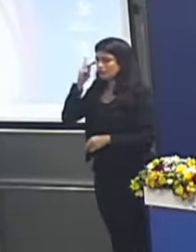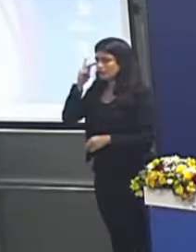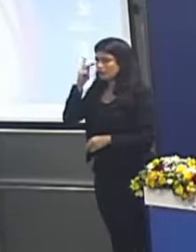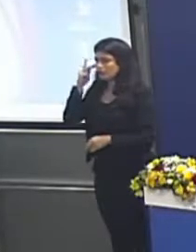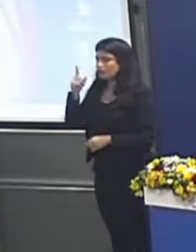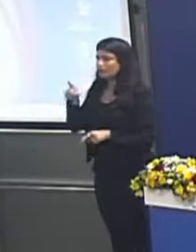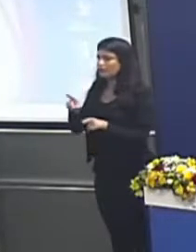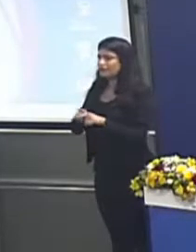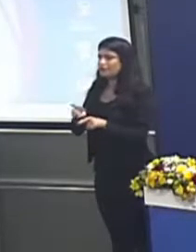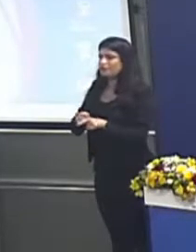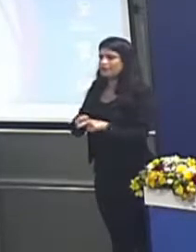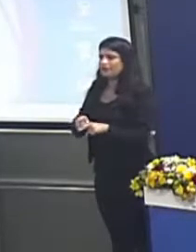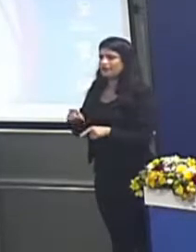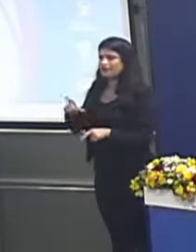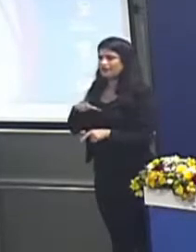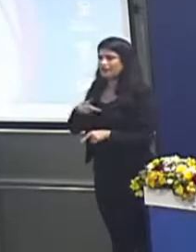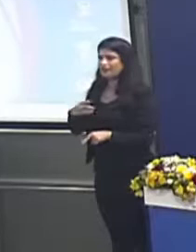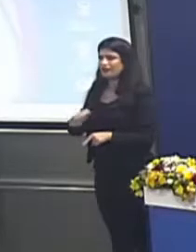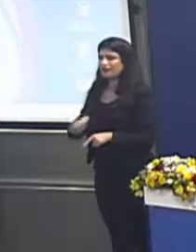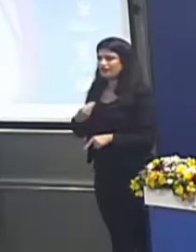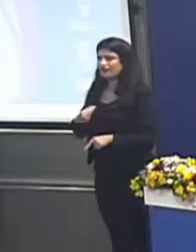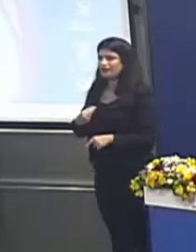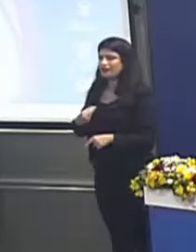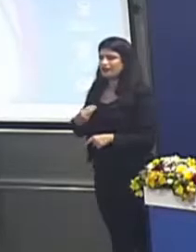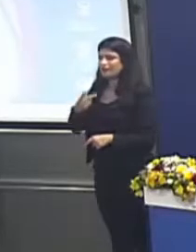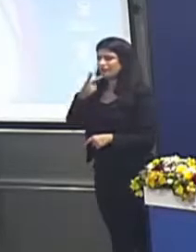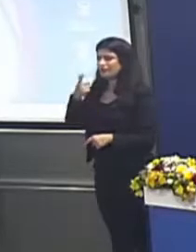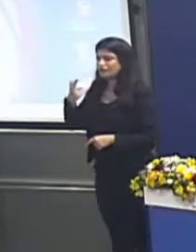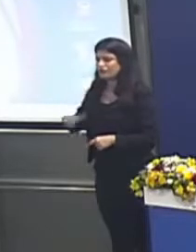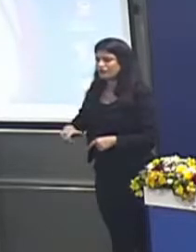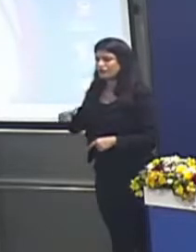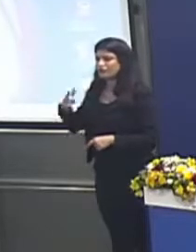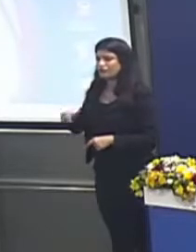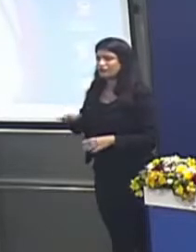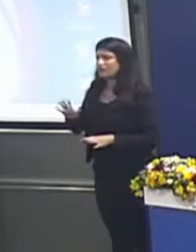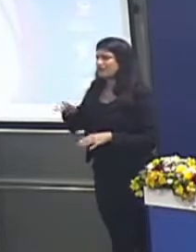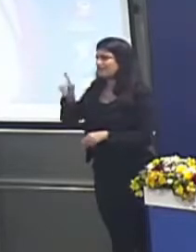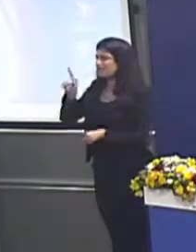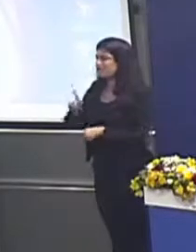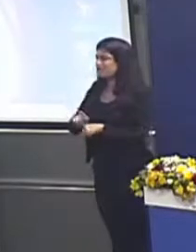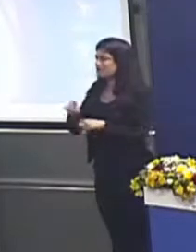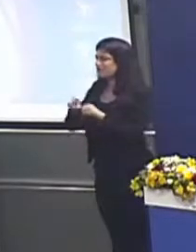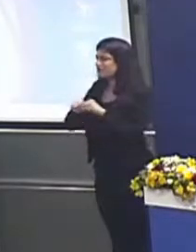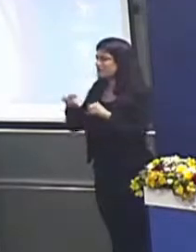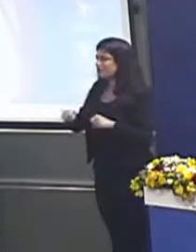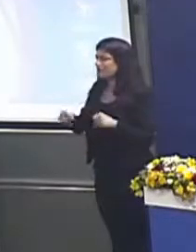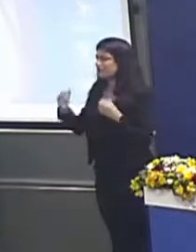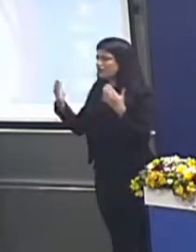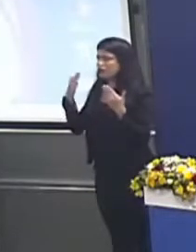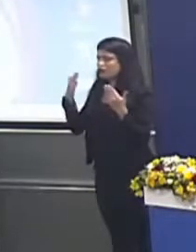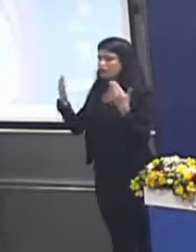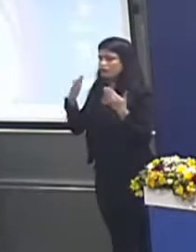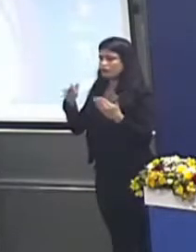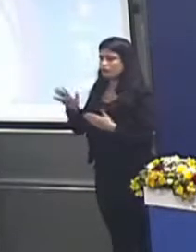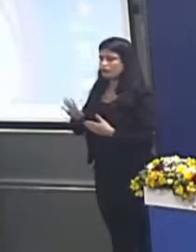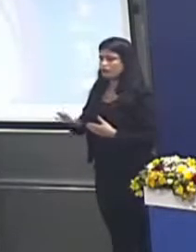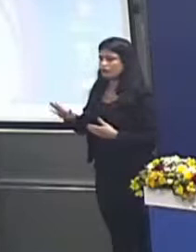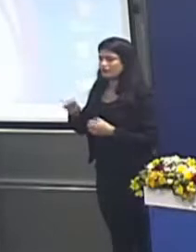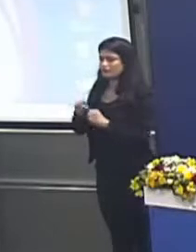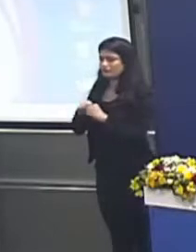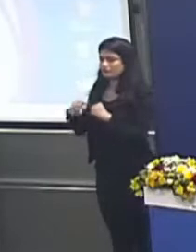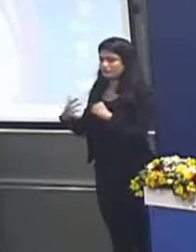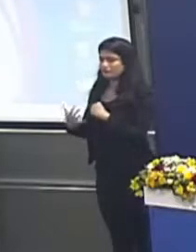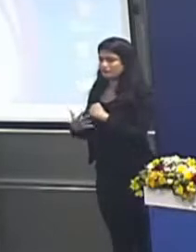Às vezes a gente repete muito isso, né, mas fazer uma gestão no Sistema Conselhos de Psicologia em tempo de